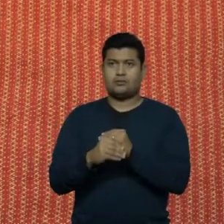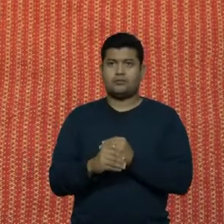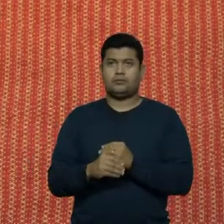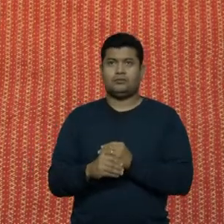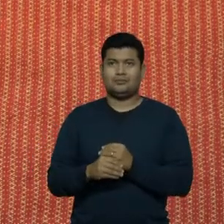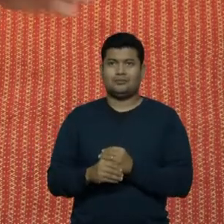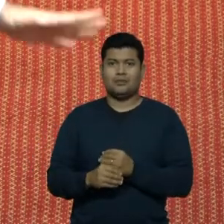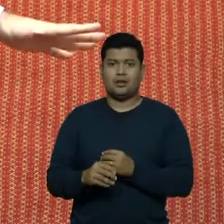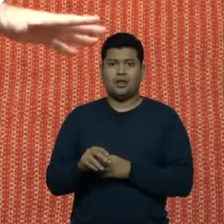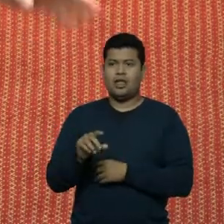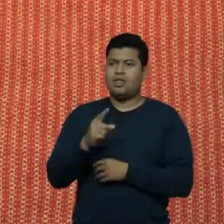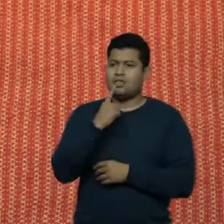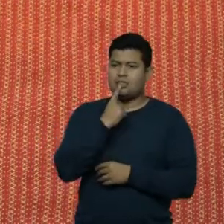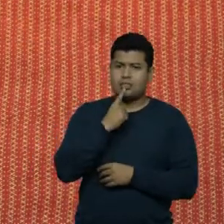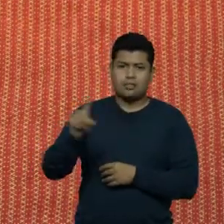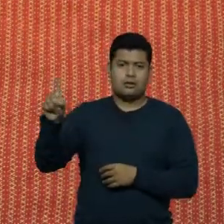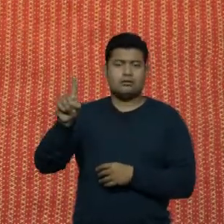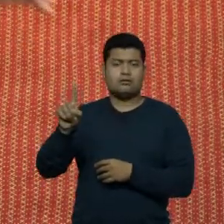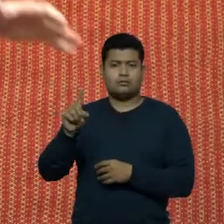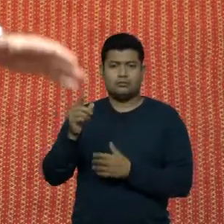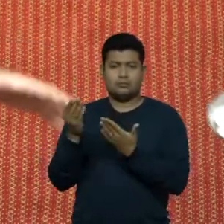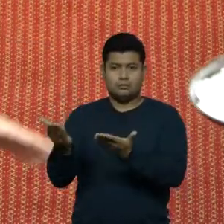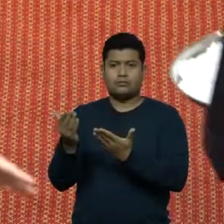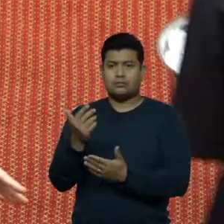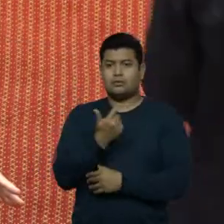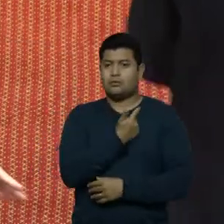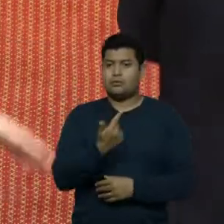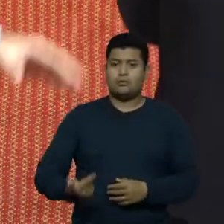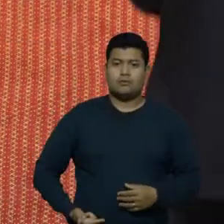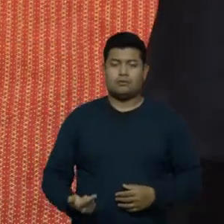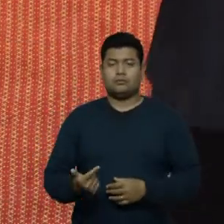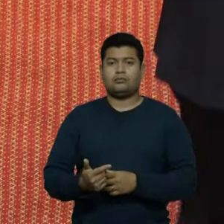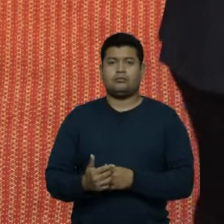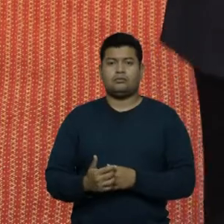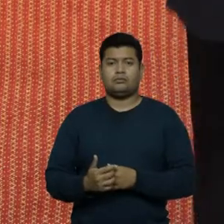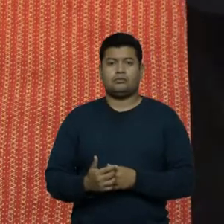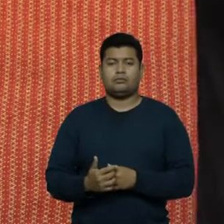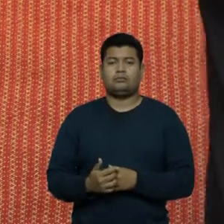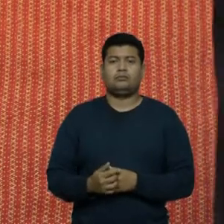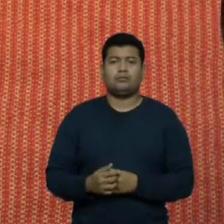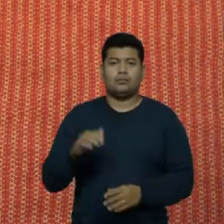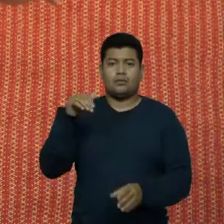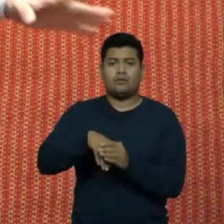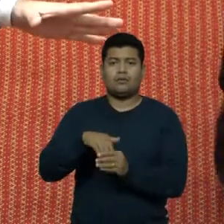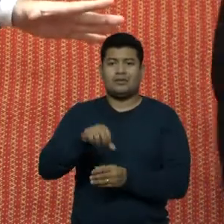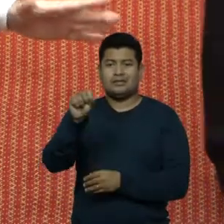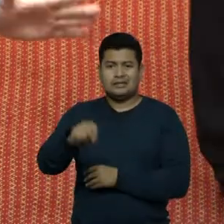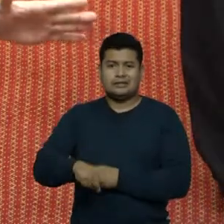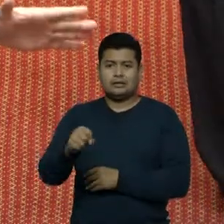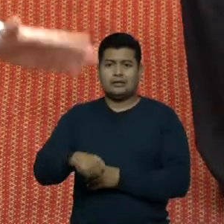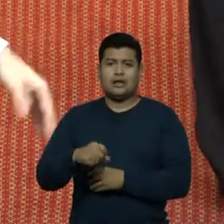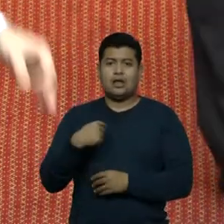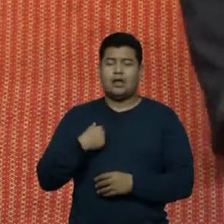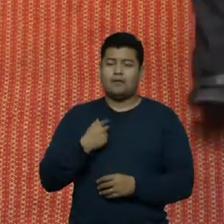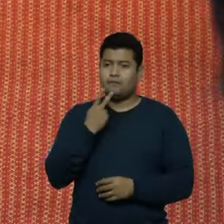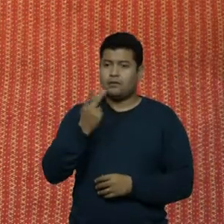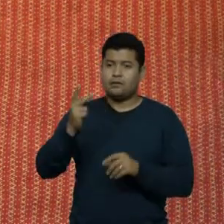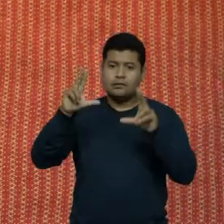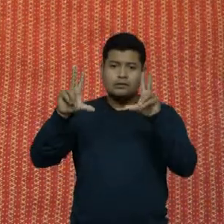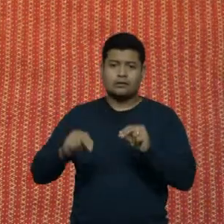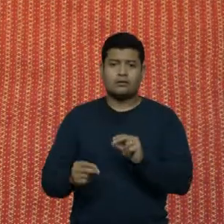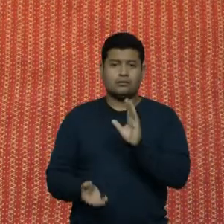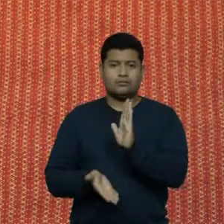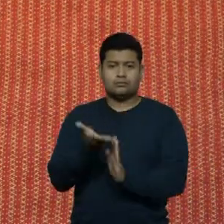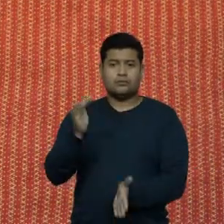diz não ao governo diz não ao aumento de impostos voltar sim é não ou aumento de impostos é